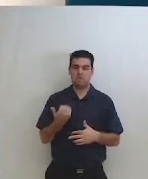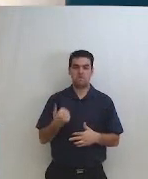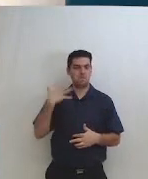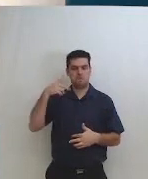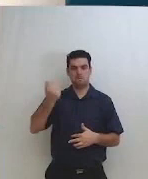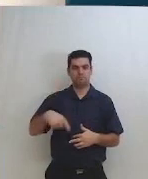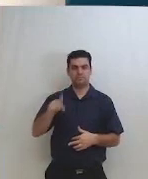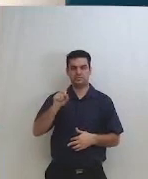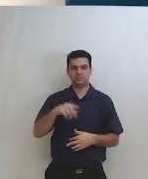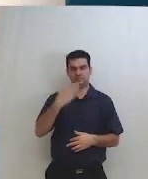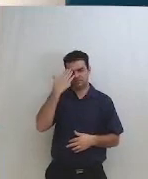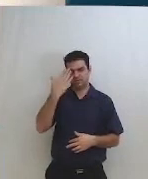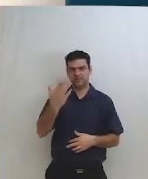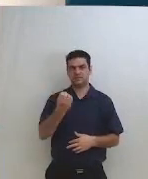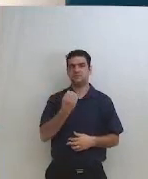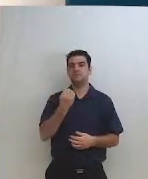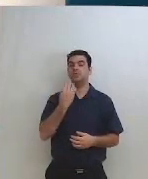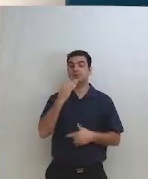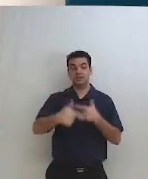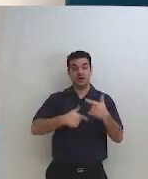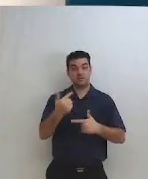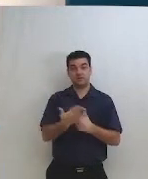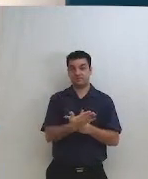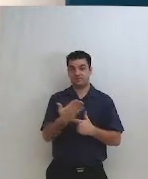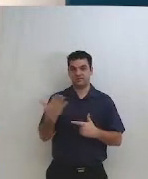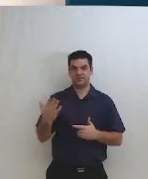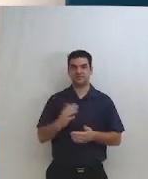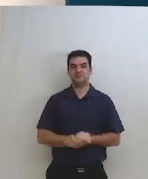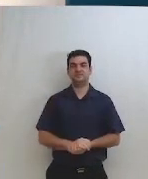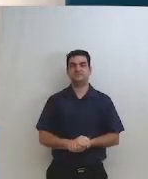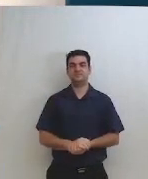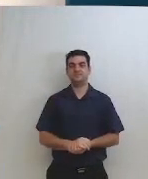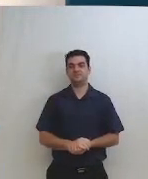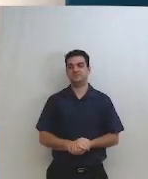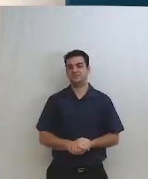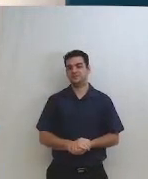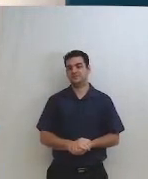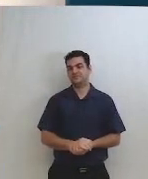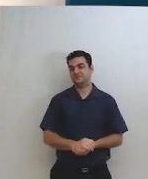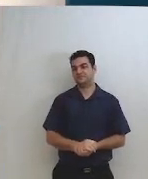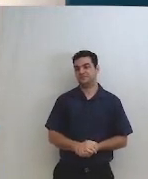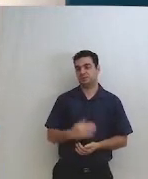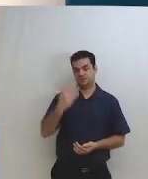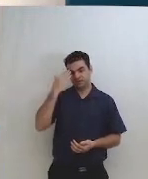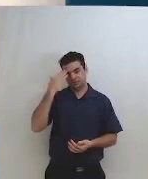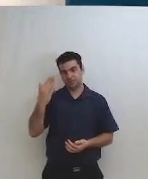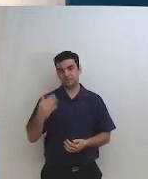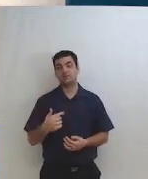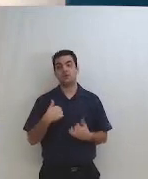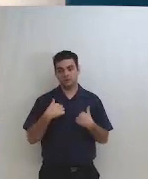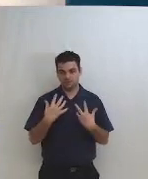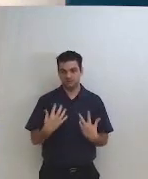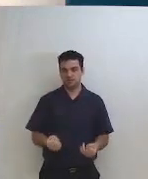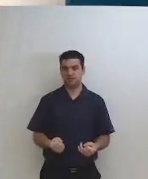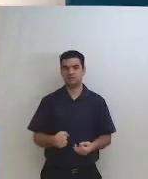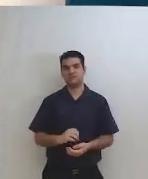obrigado, uma boa sessão aí a todos. Obrigado, então, estou concedendo a ordem, senhor presidente. Pois não.